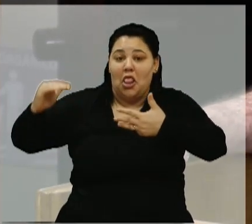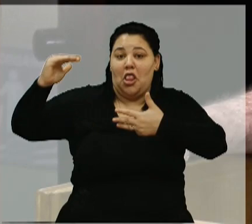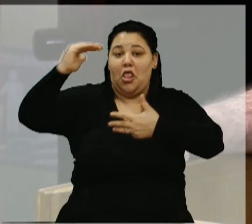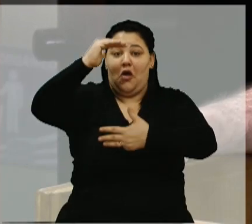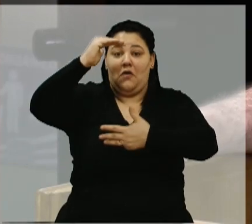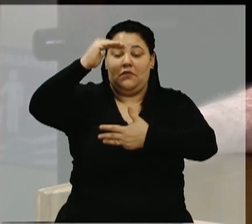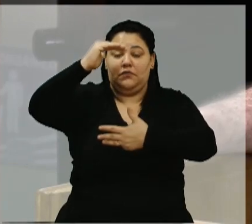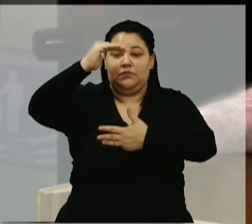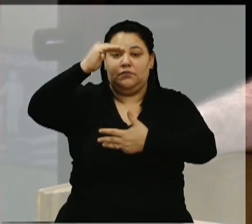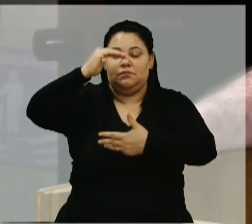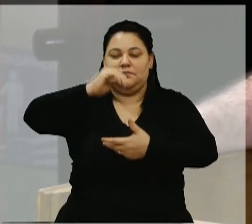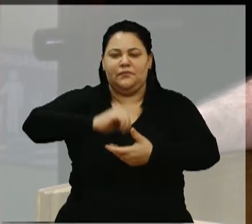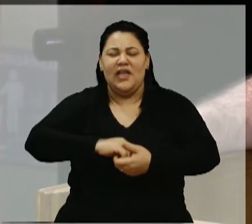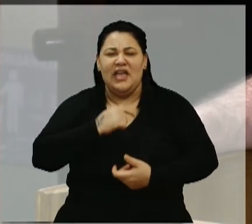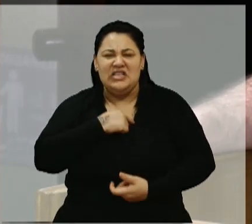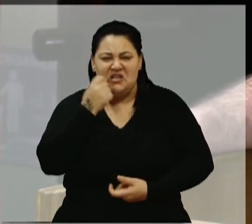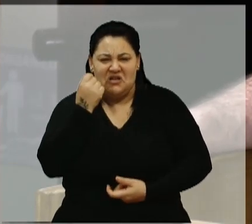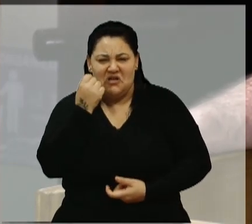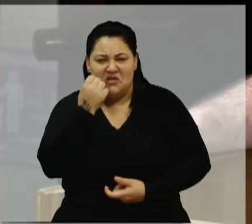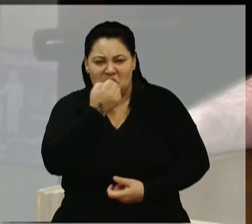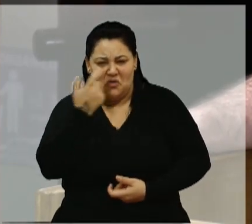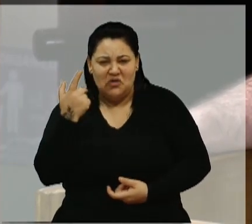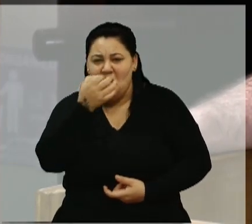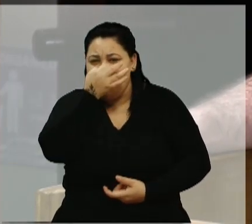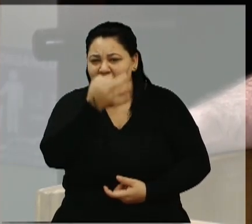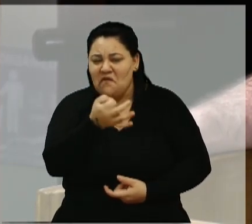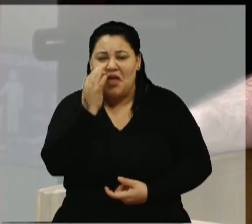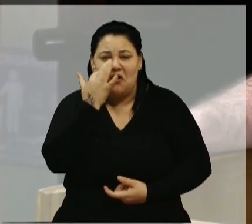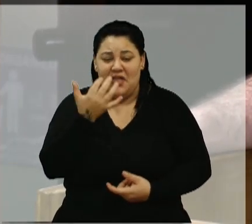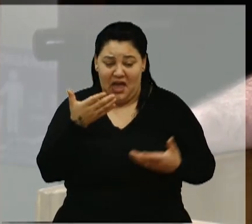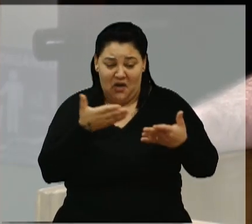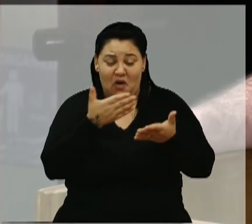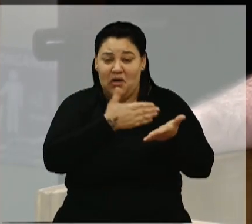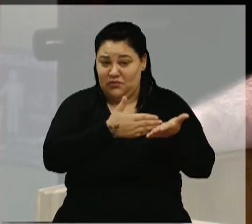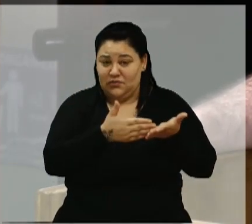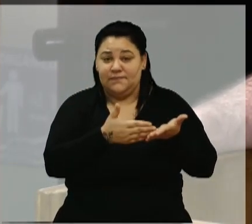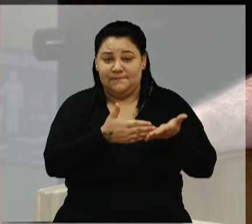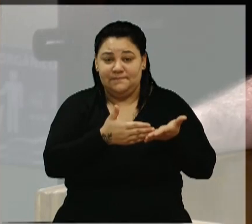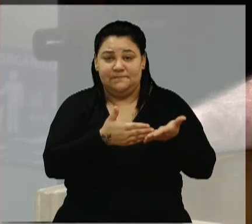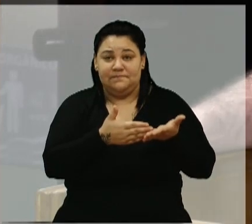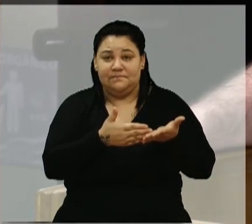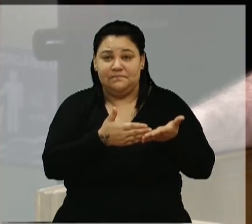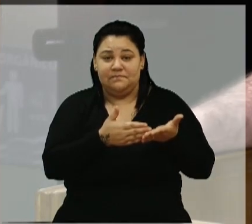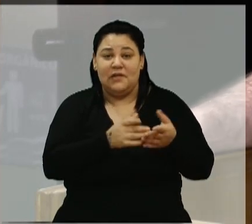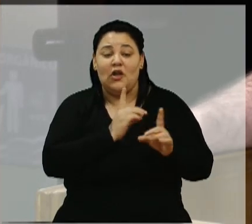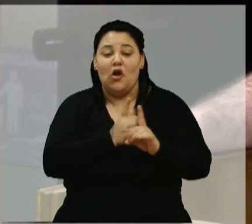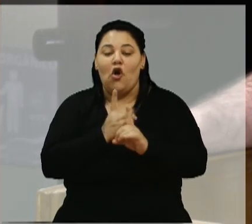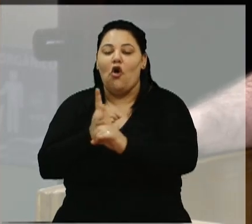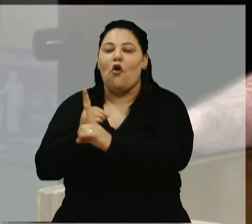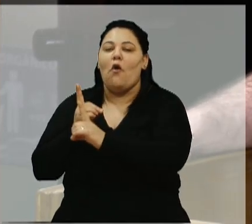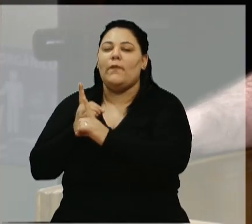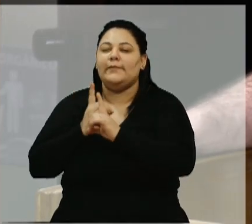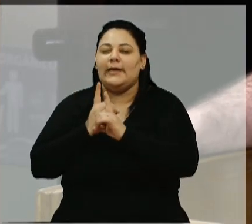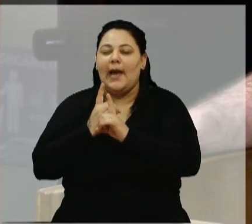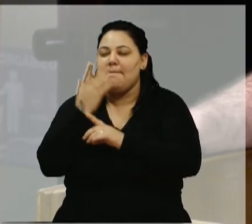Esse absurdo que está acontecendo e que agora começaram a encontrar a ponta do